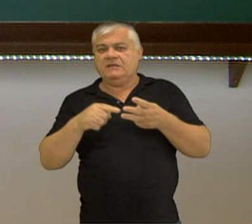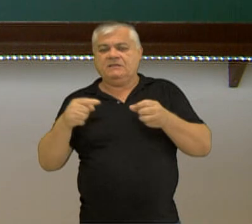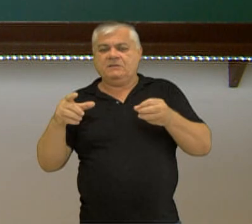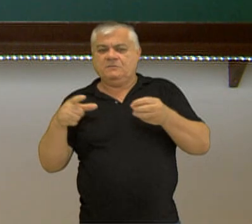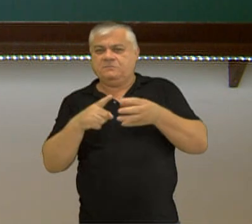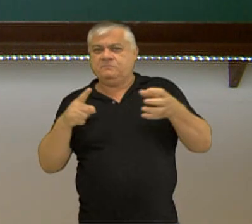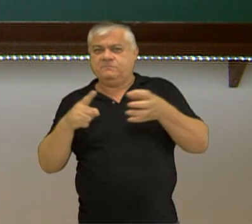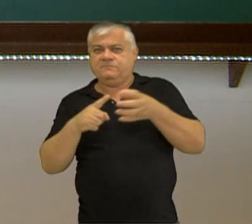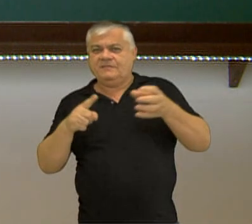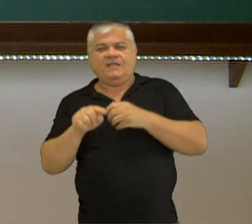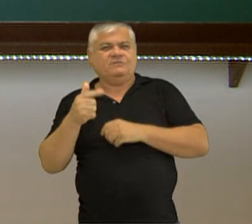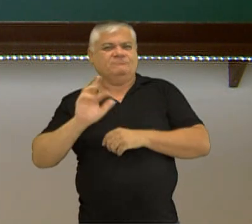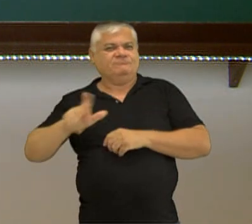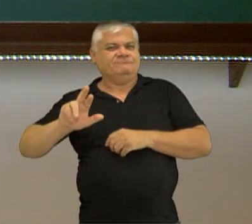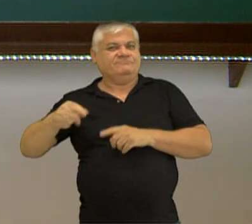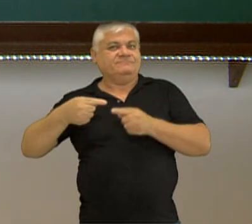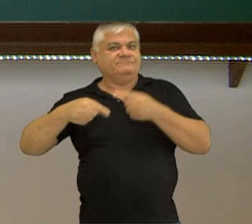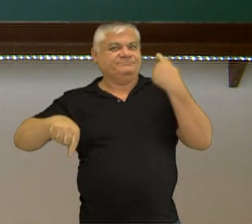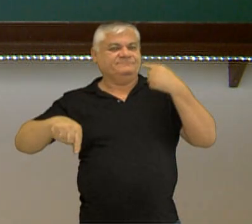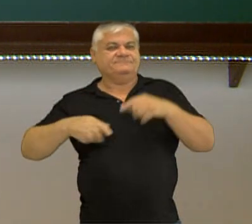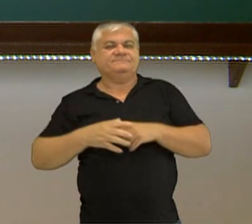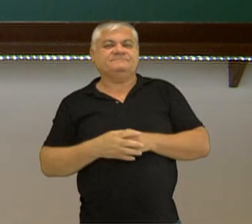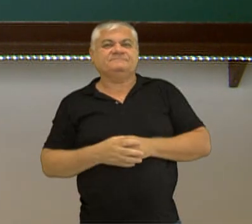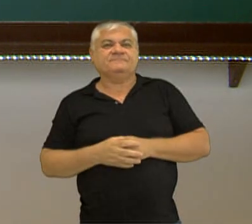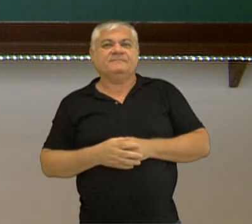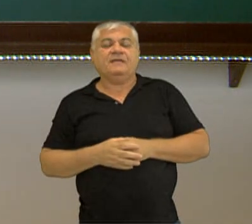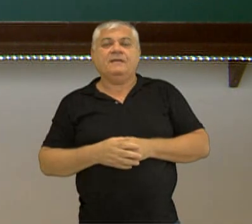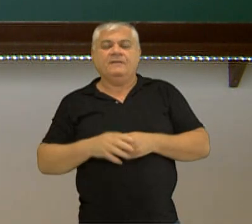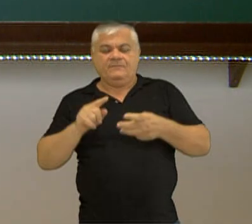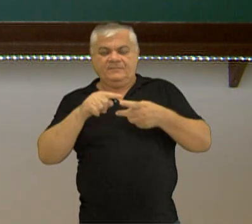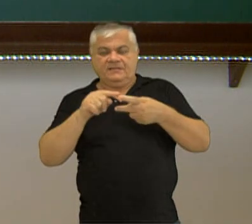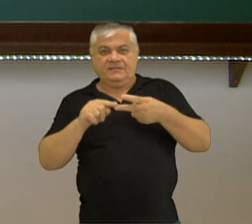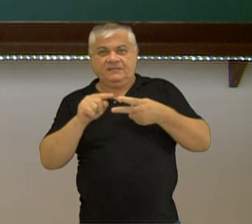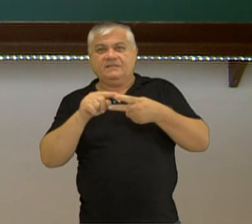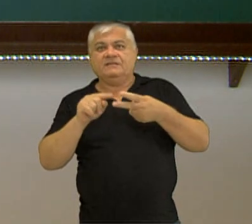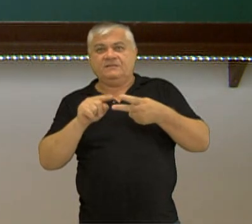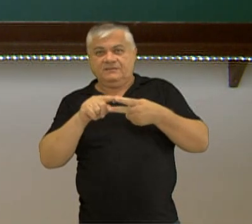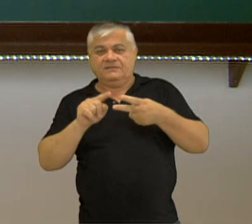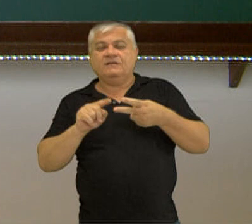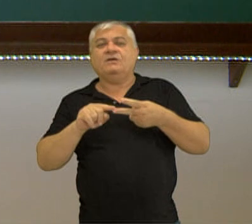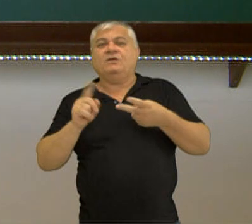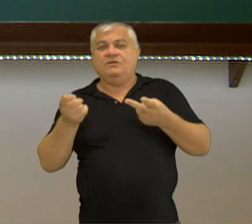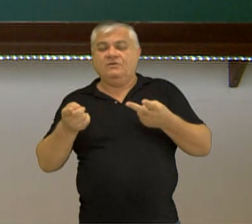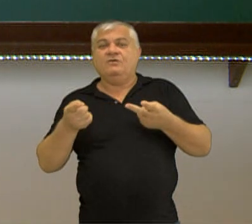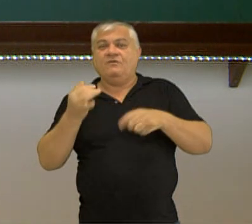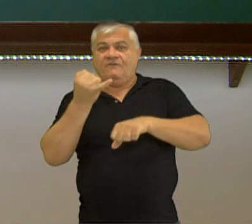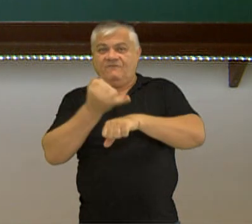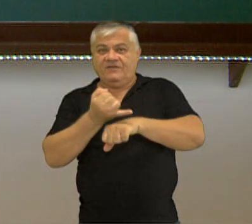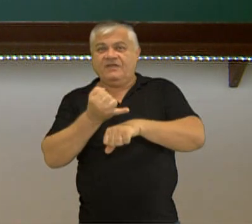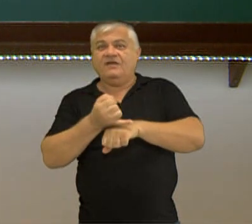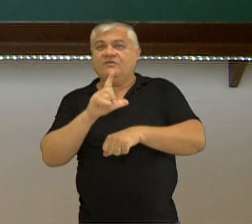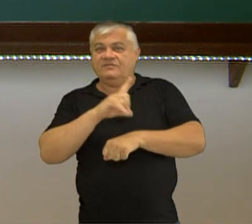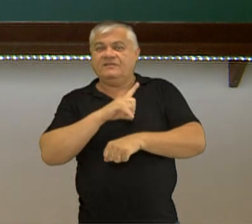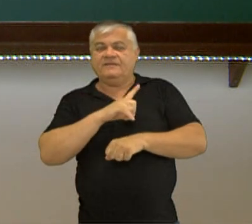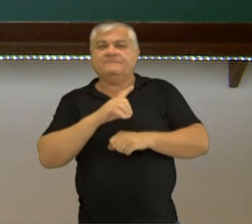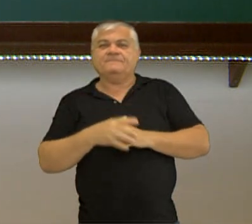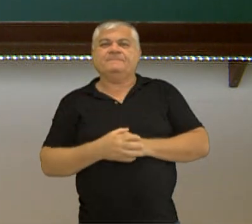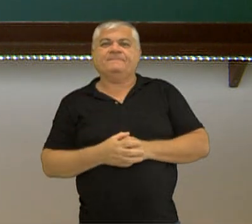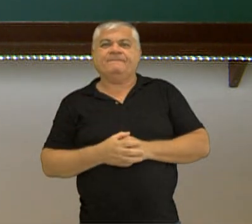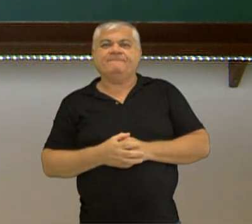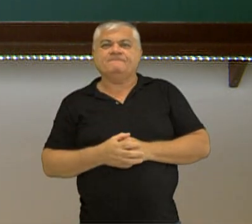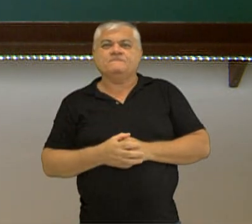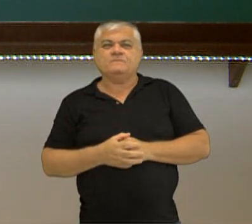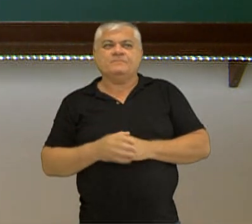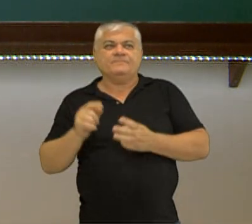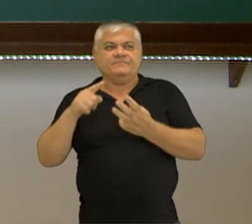ímã, né? Não teria atração. Mas esses outros dois, em especial o ferro, sim, né, gente?